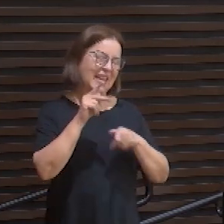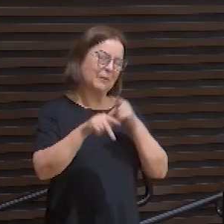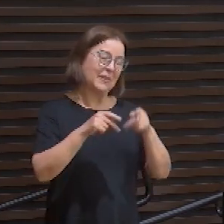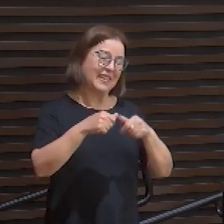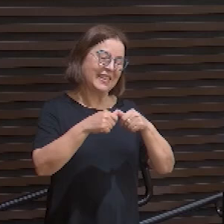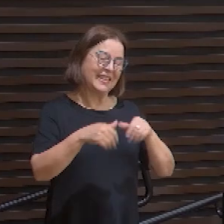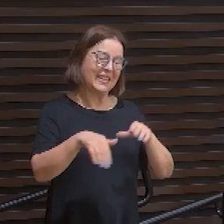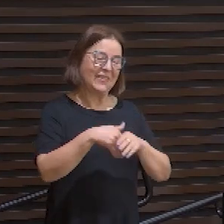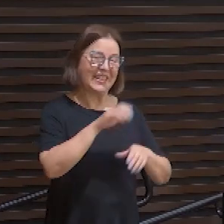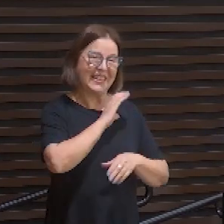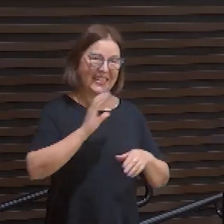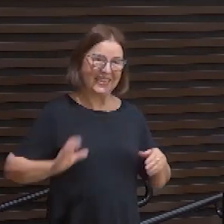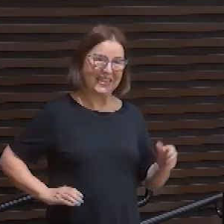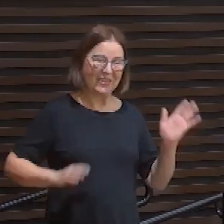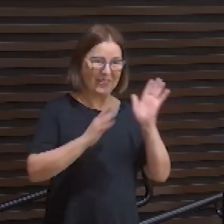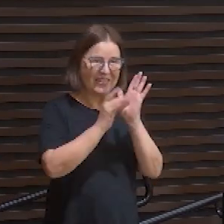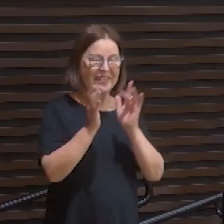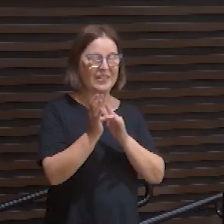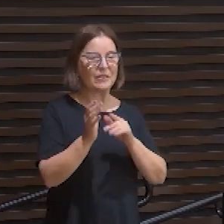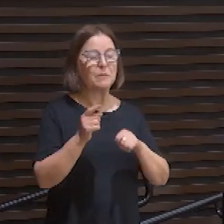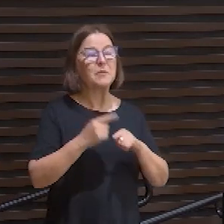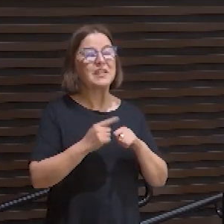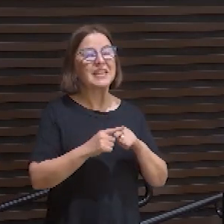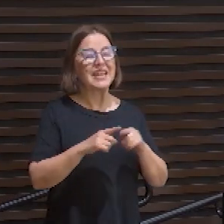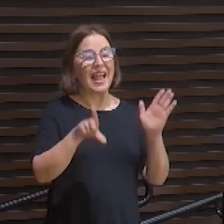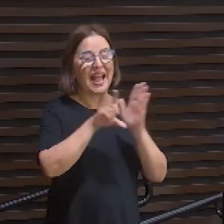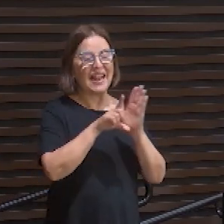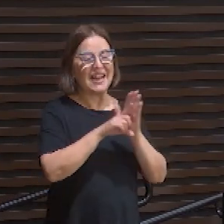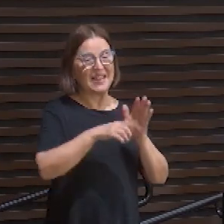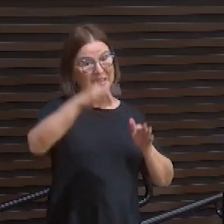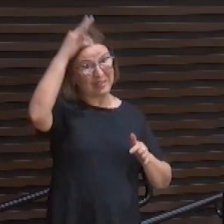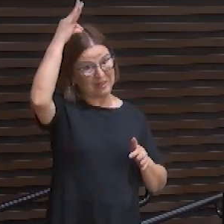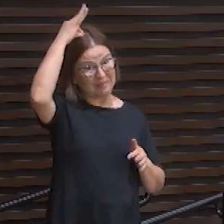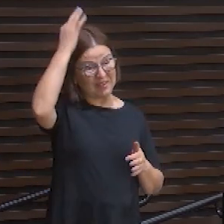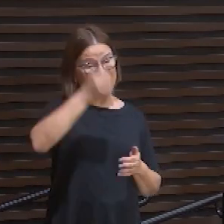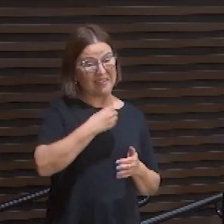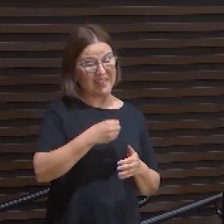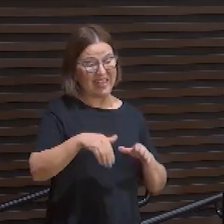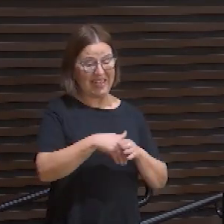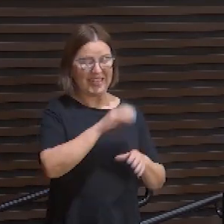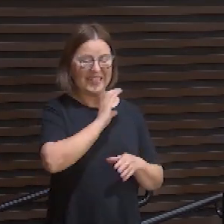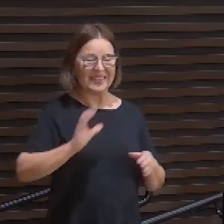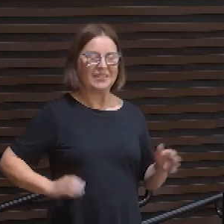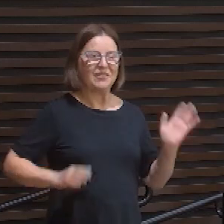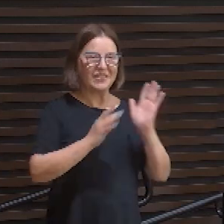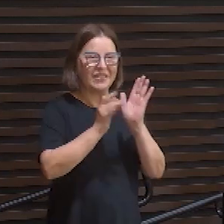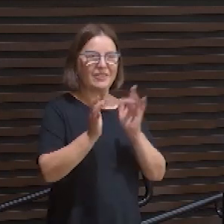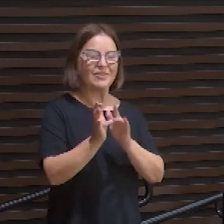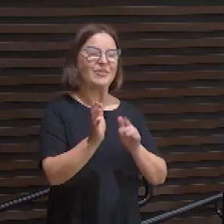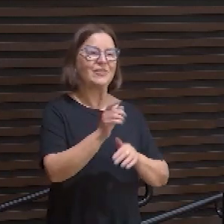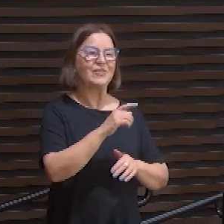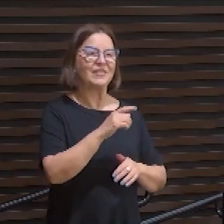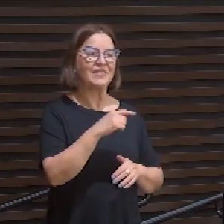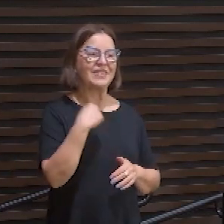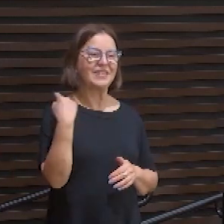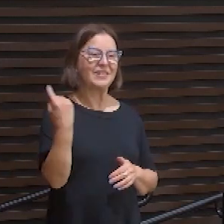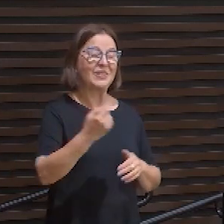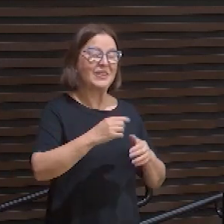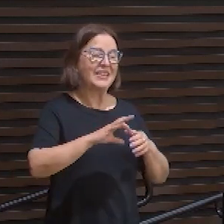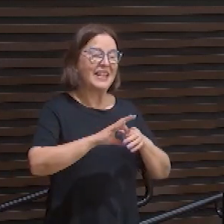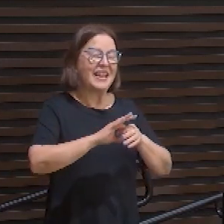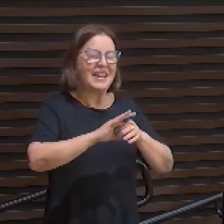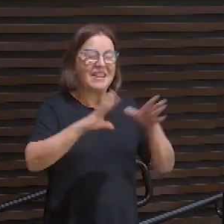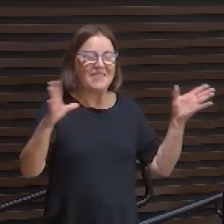quê? Porque a lei do Espírito da vida em Cristo Jesus te